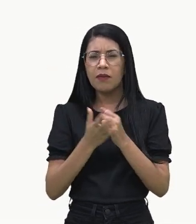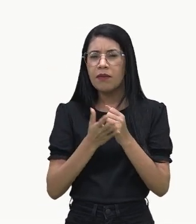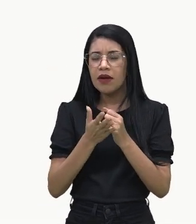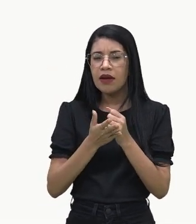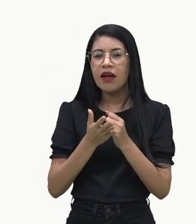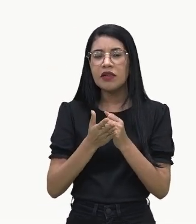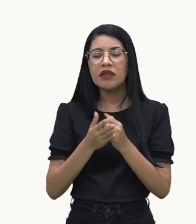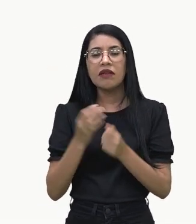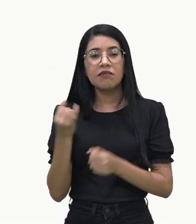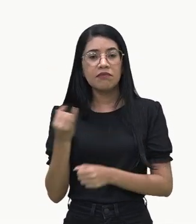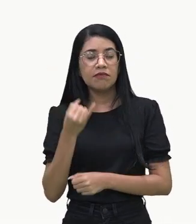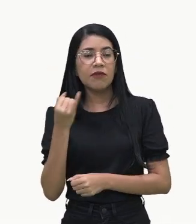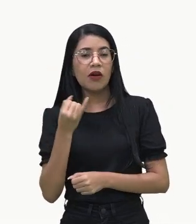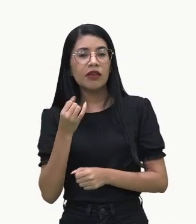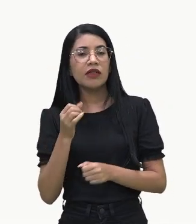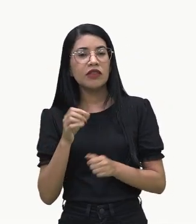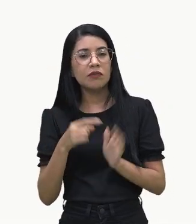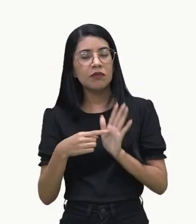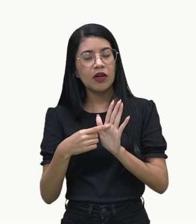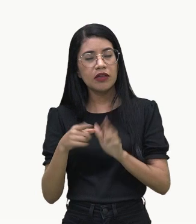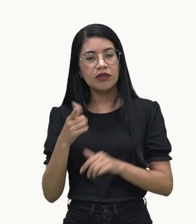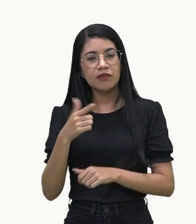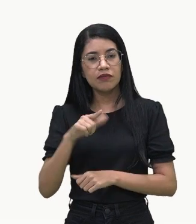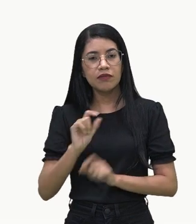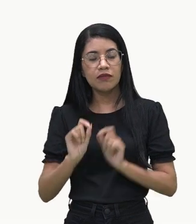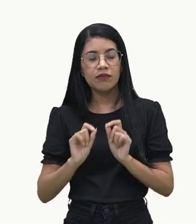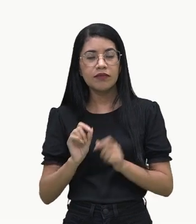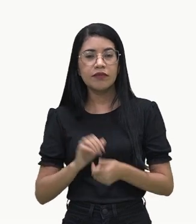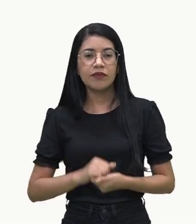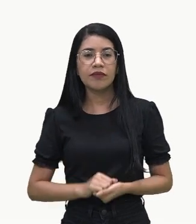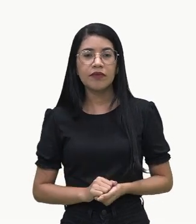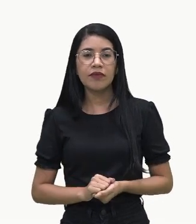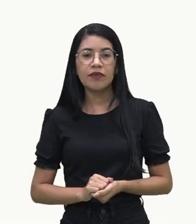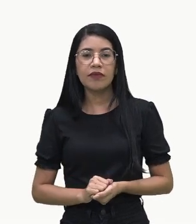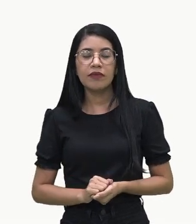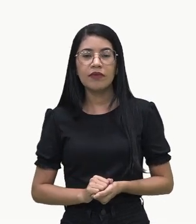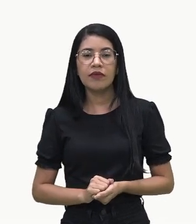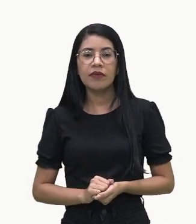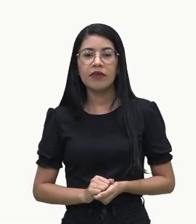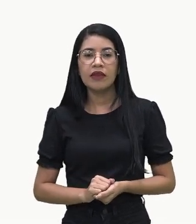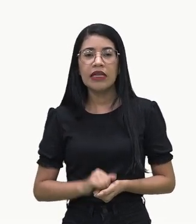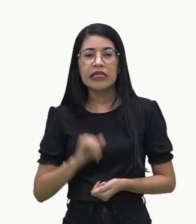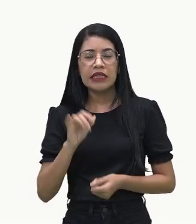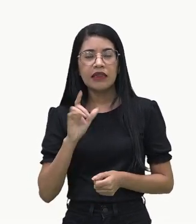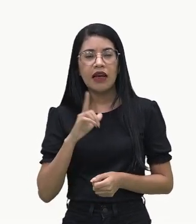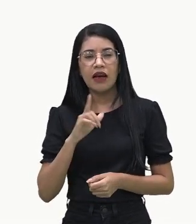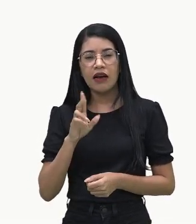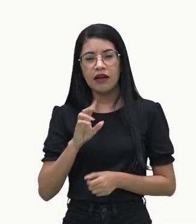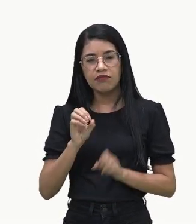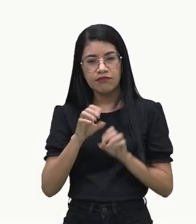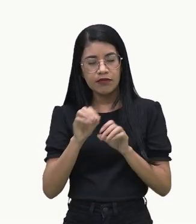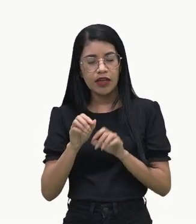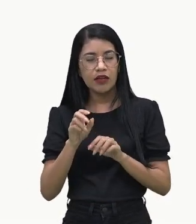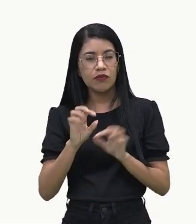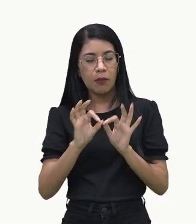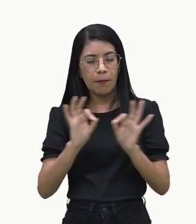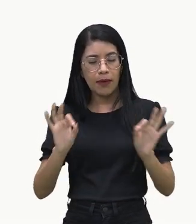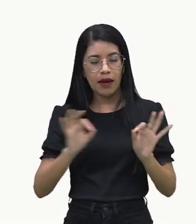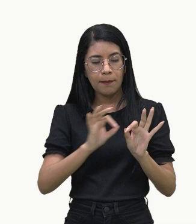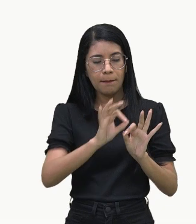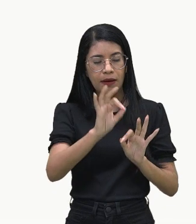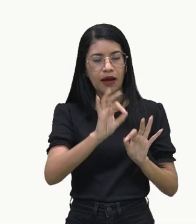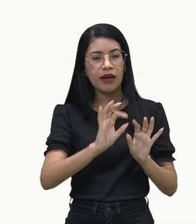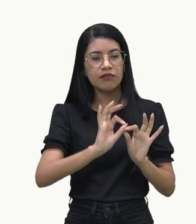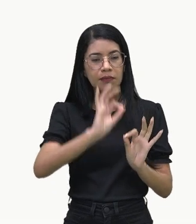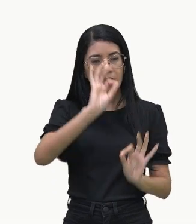vale a pena a gente trazer à memória. Quando a gente está trabalhando aí com medidas de comprimento, nós temos